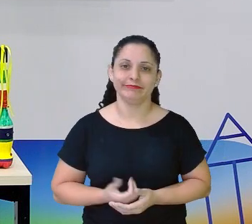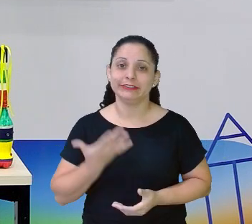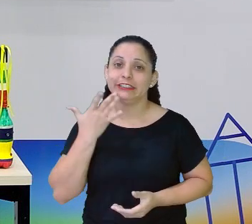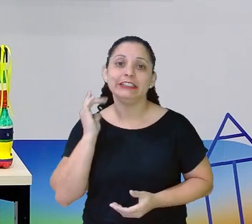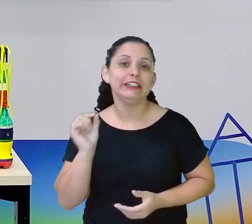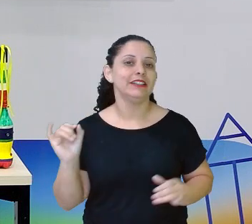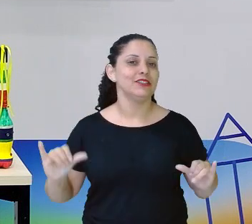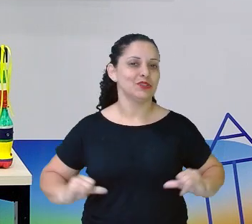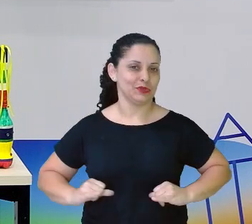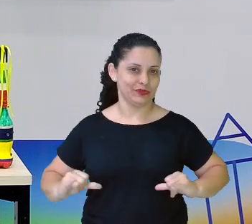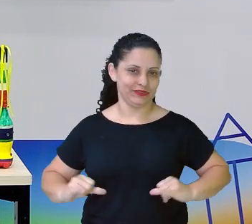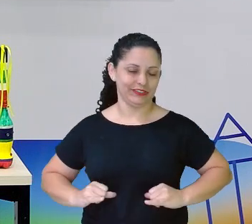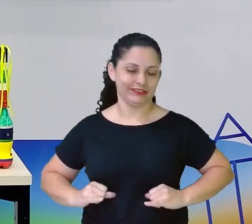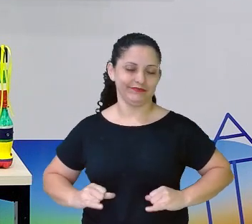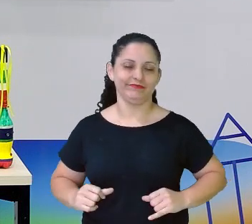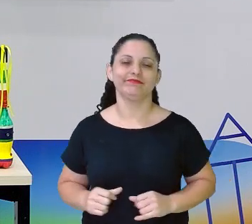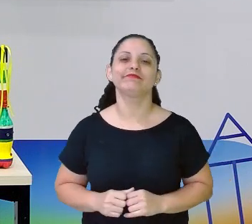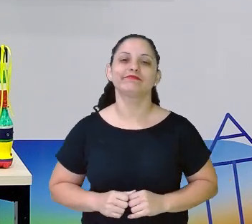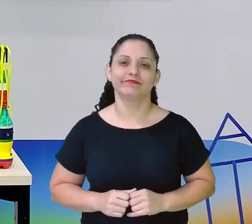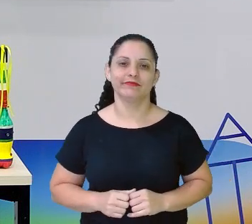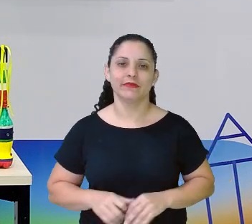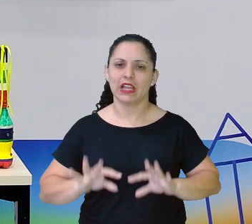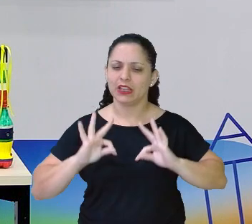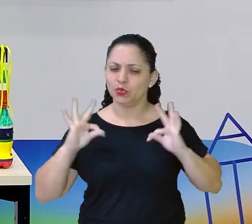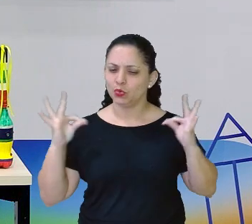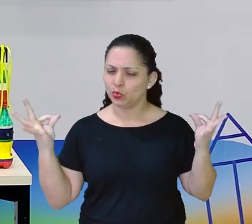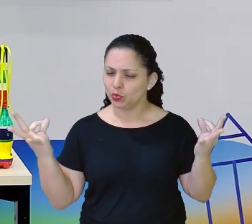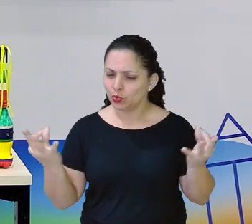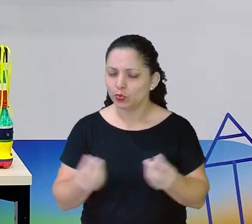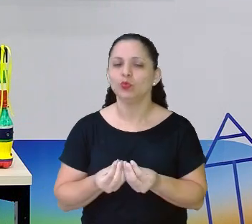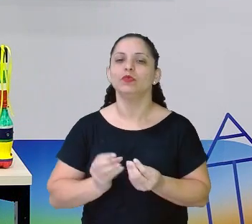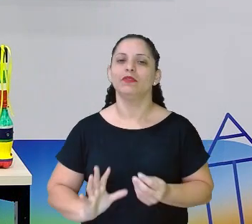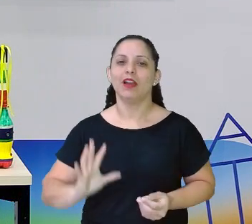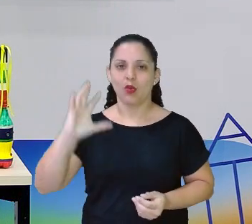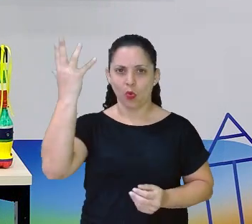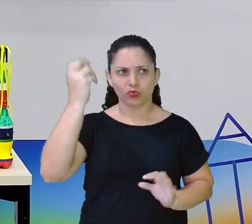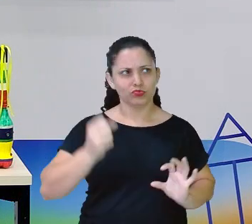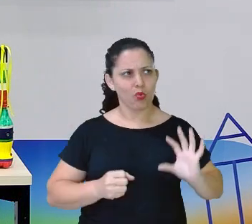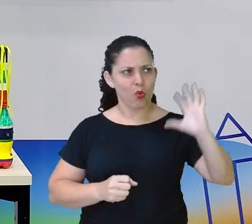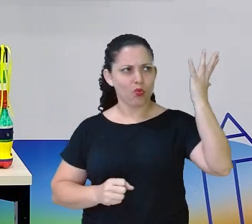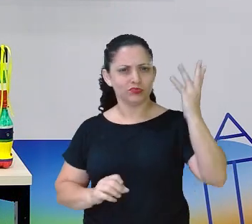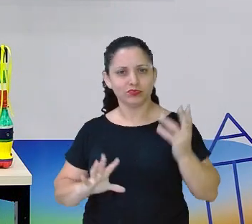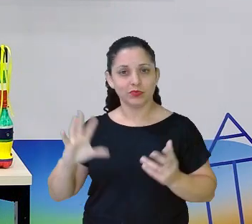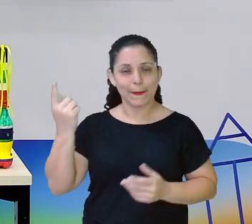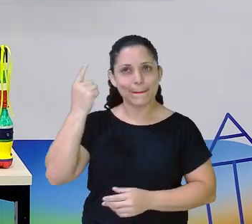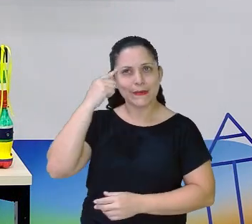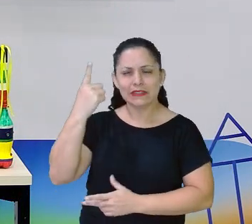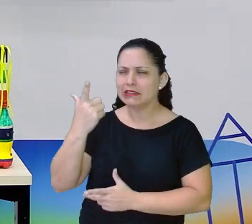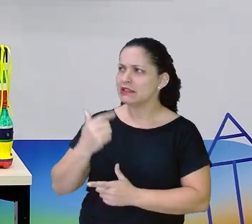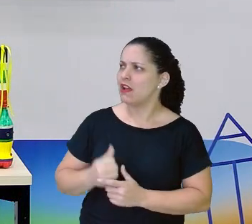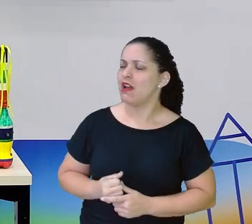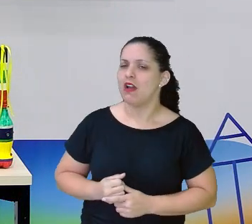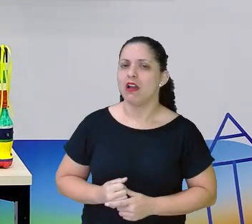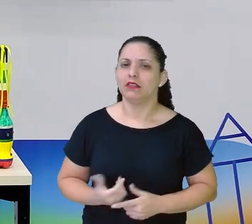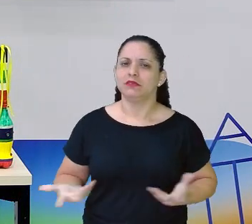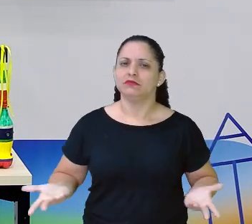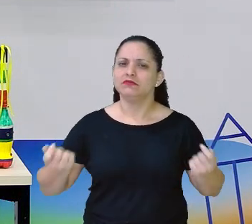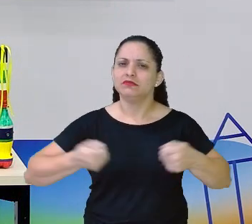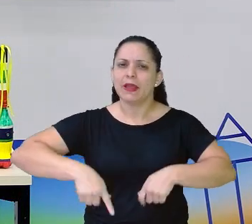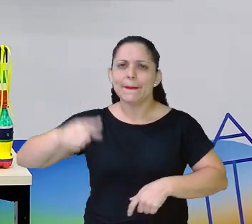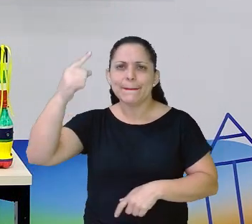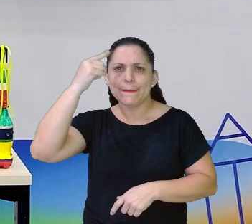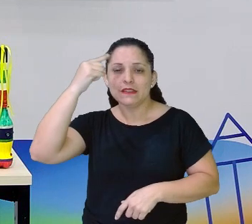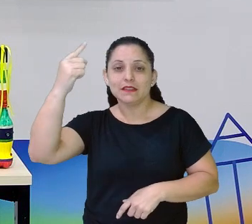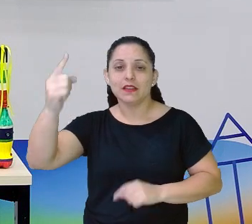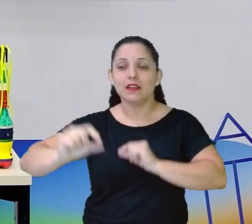sofre? Pois é. Ou seja, tudo isso vai acontecendo, a gente precisa pensar, porque nós estamos pensar também na